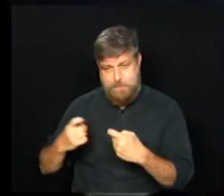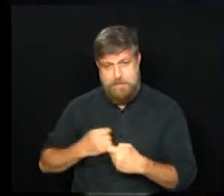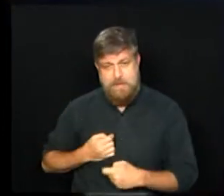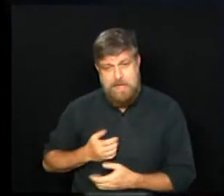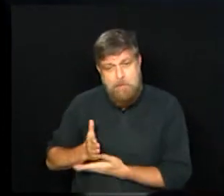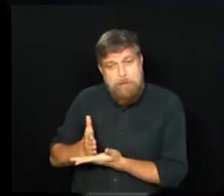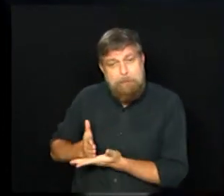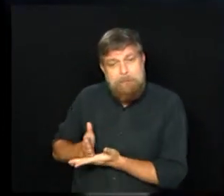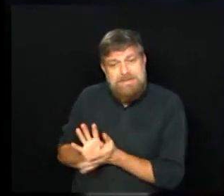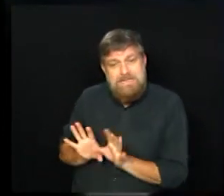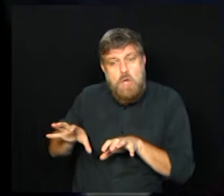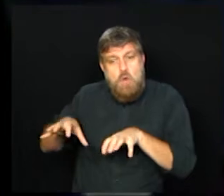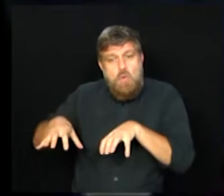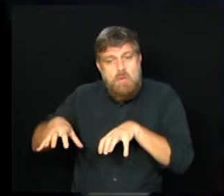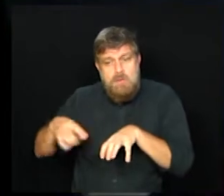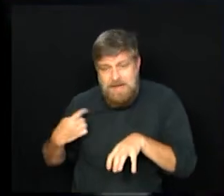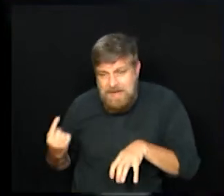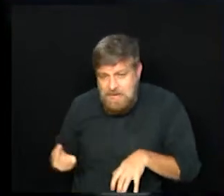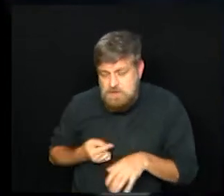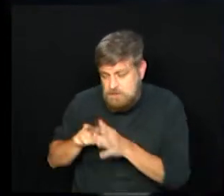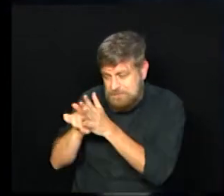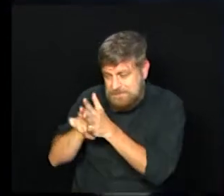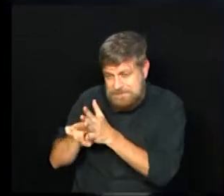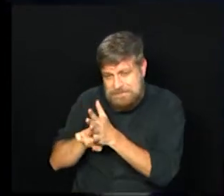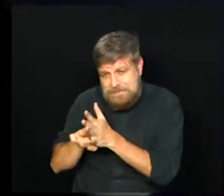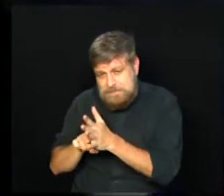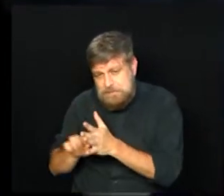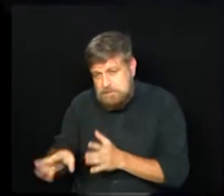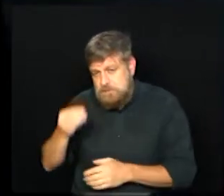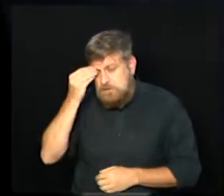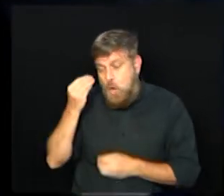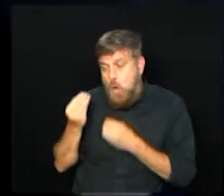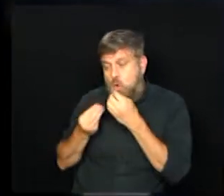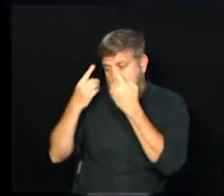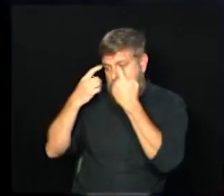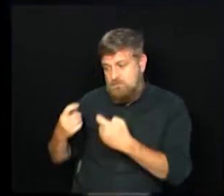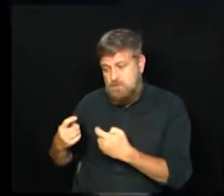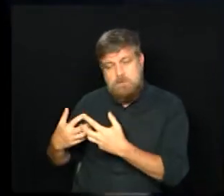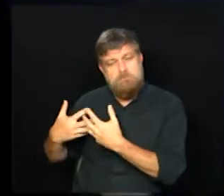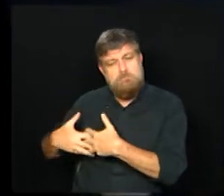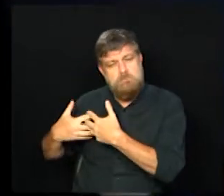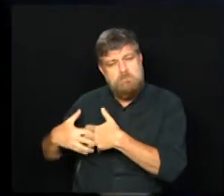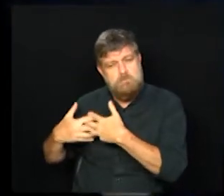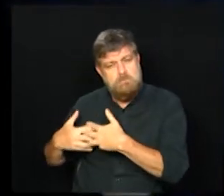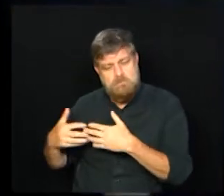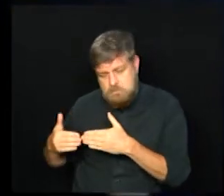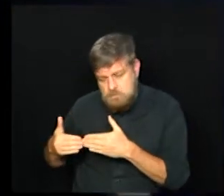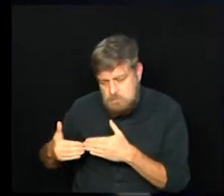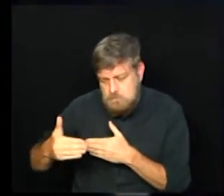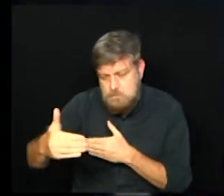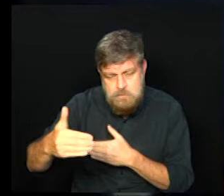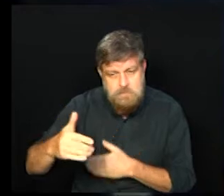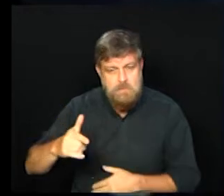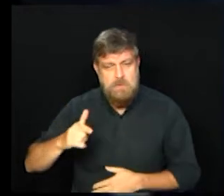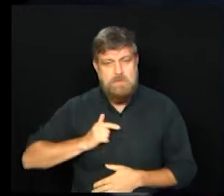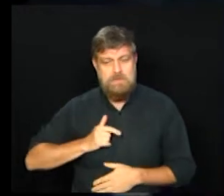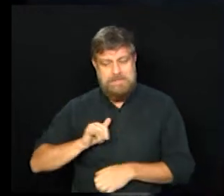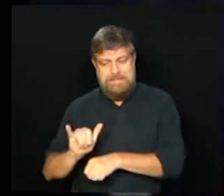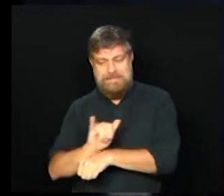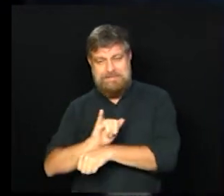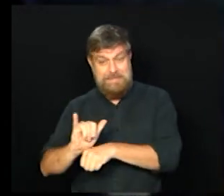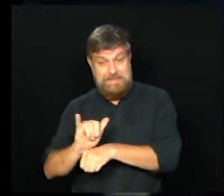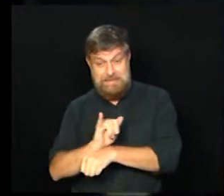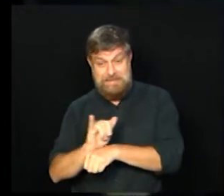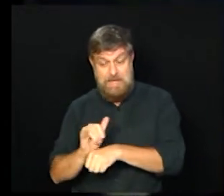violência. Né? A gente precisa entender como a violência se comporta e, a partir daí, traçar estratégias